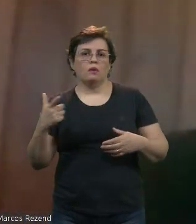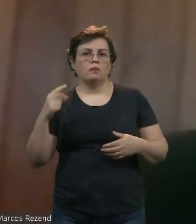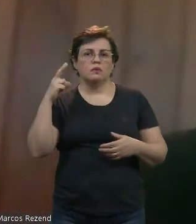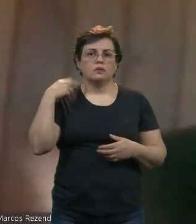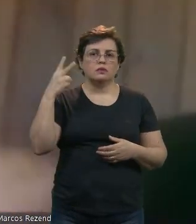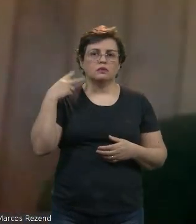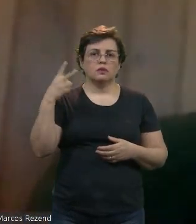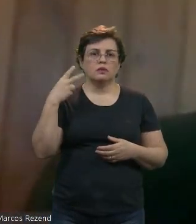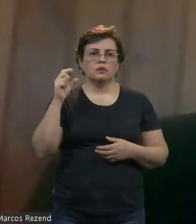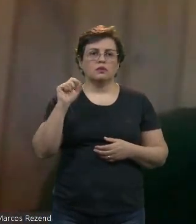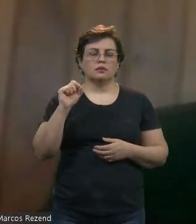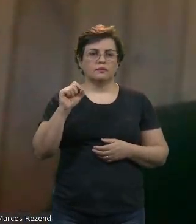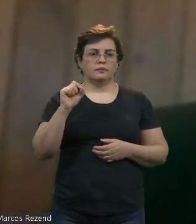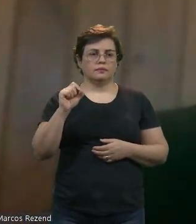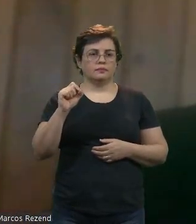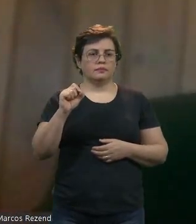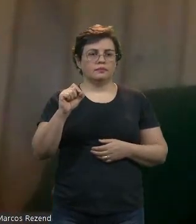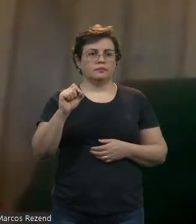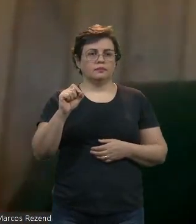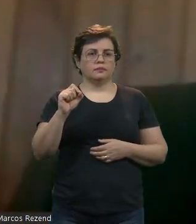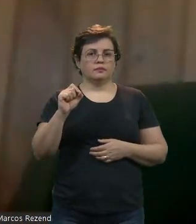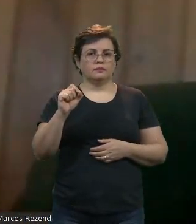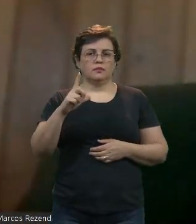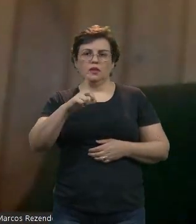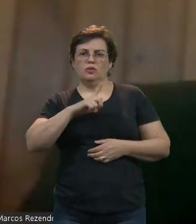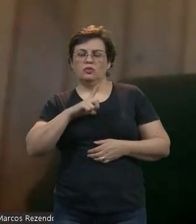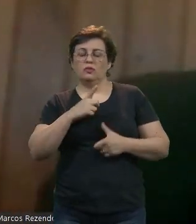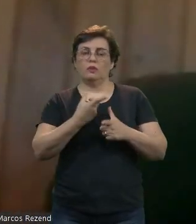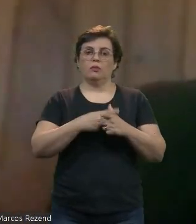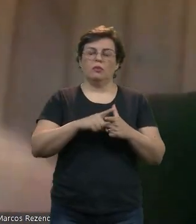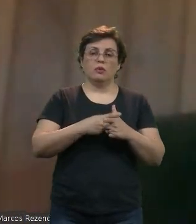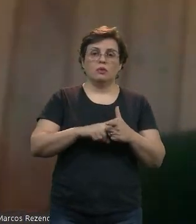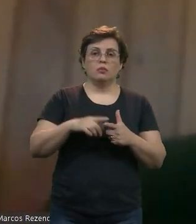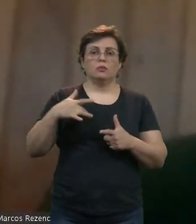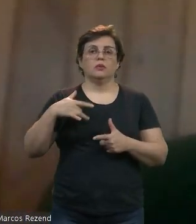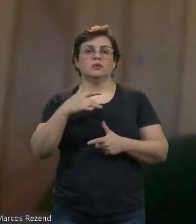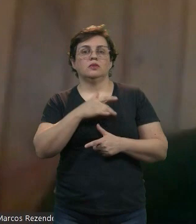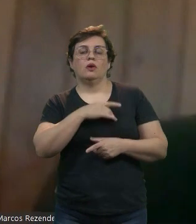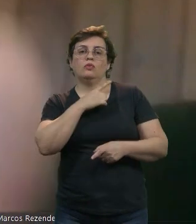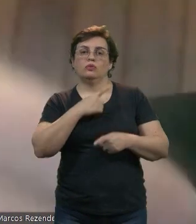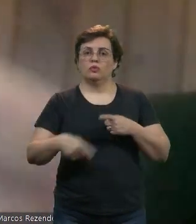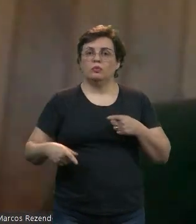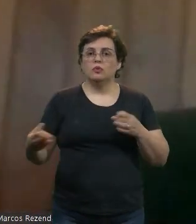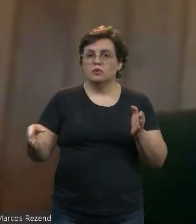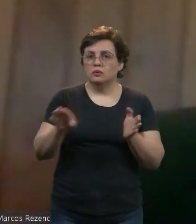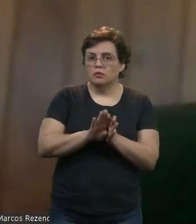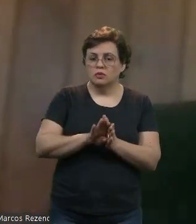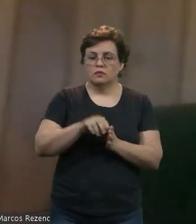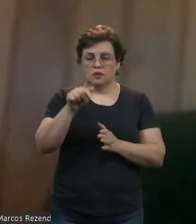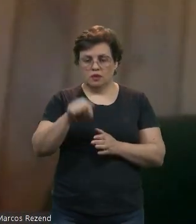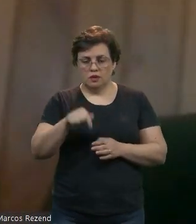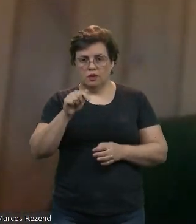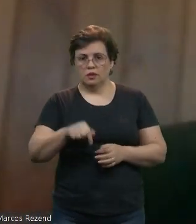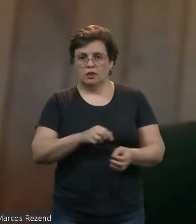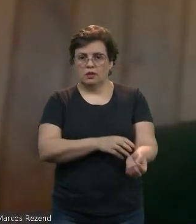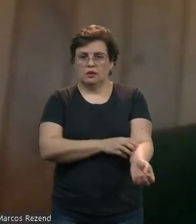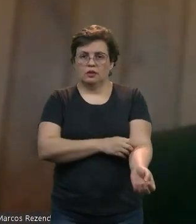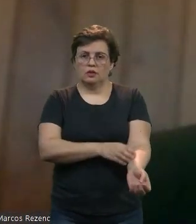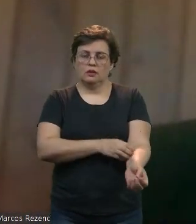que, eventualmente, tivermos um problema de saúde, não tenhamos condições de estar